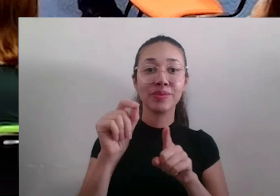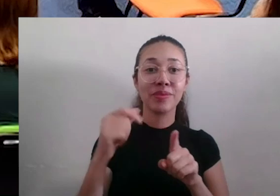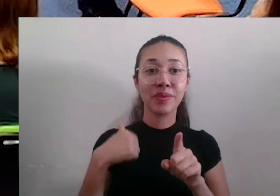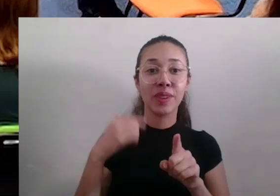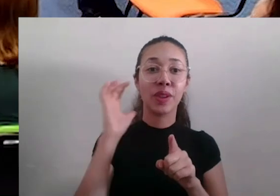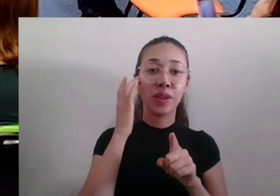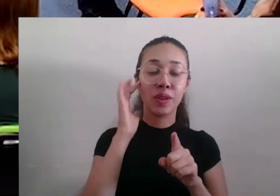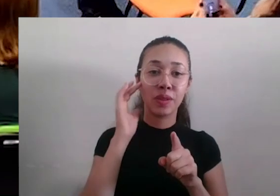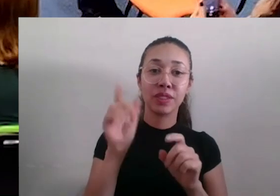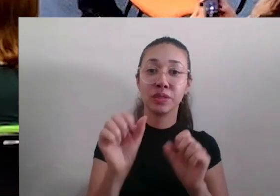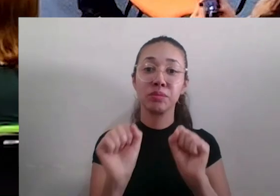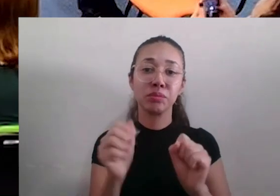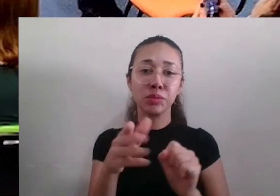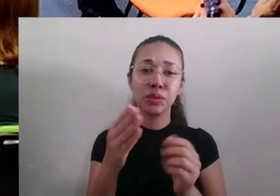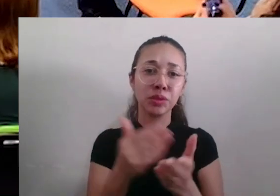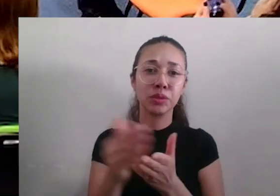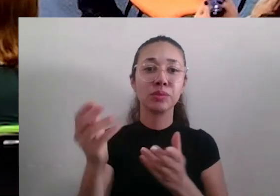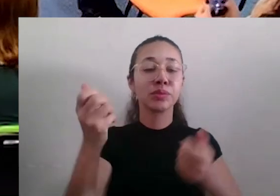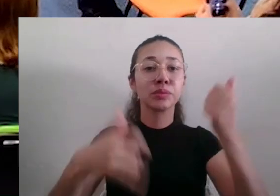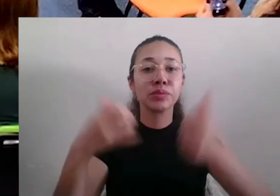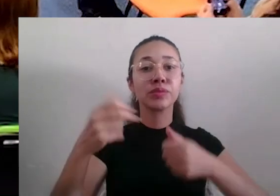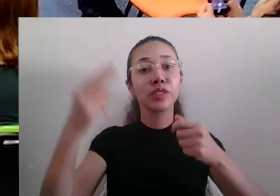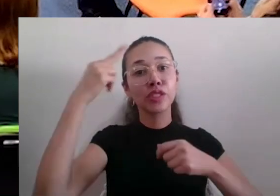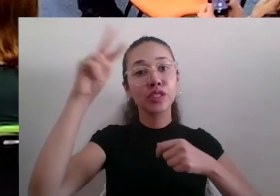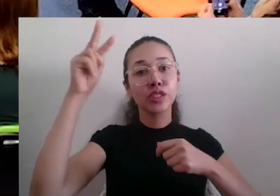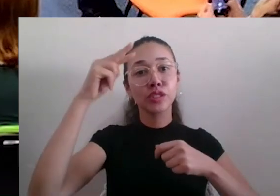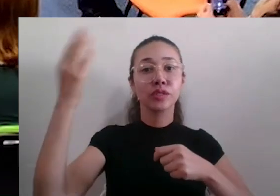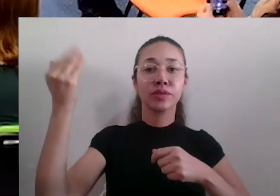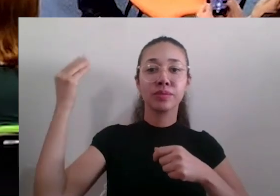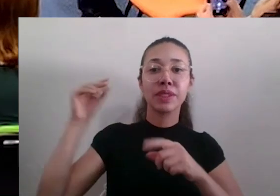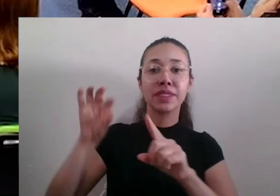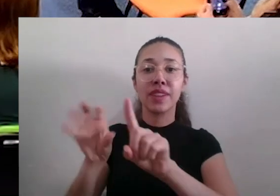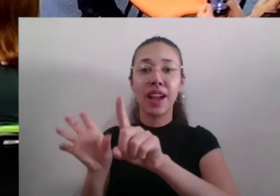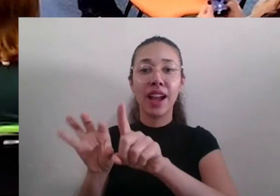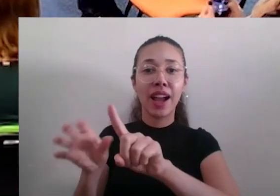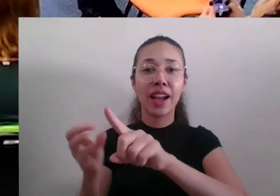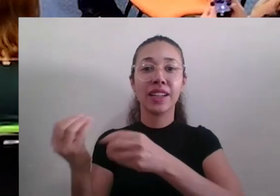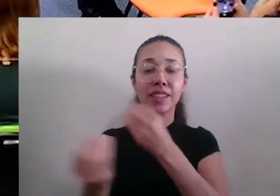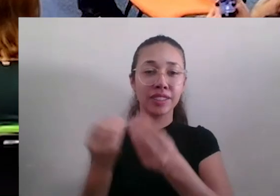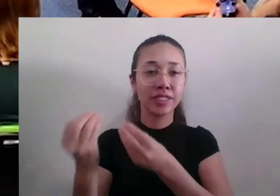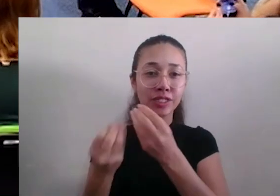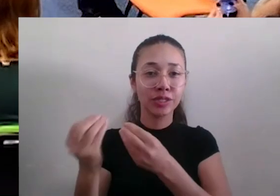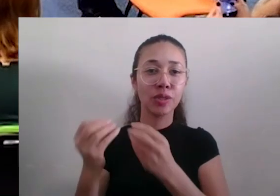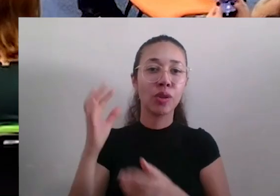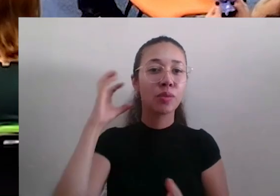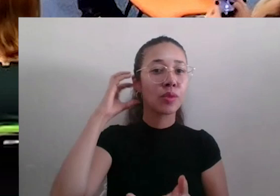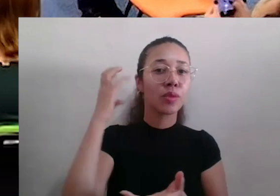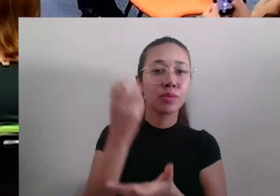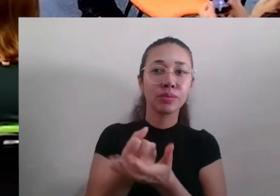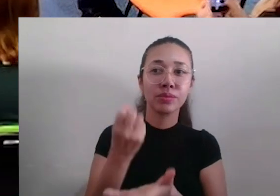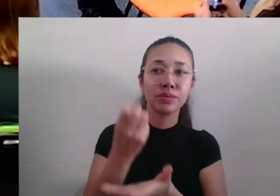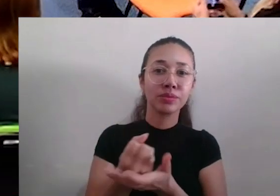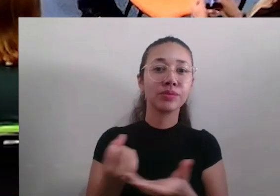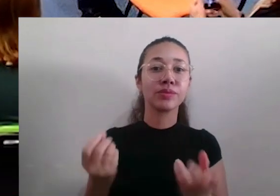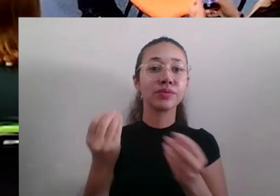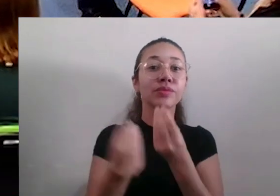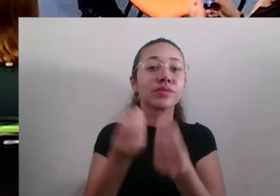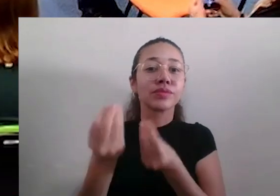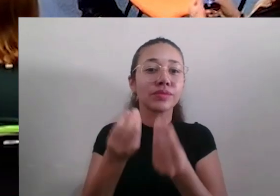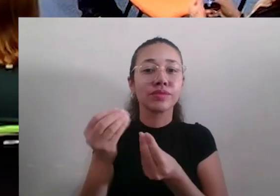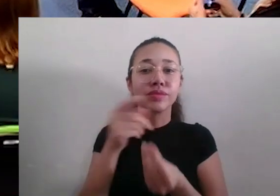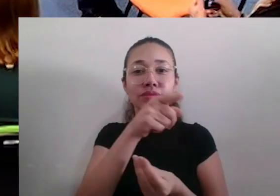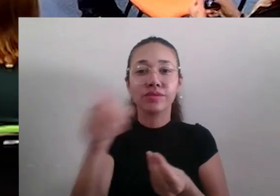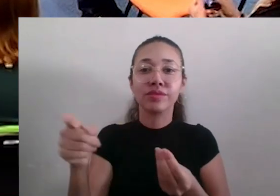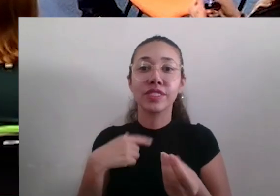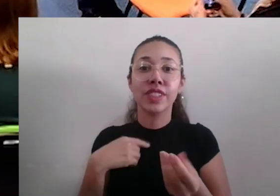você Contando um pouco a história do do da Rádio novelo dos dos podcasts E como foi para você entrar nesse mundo né